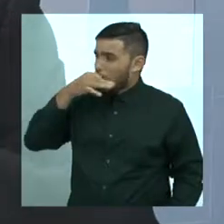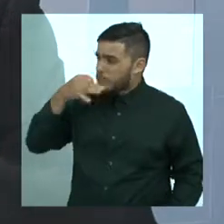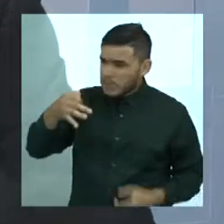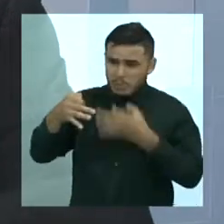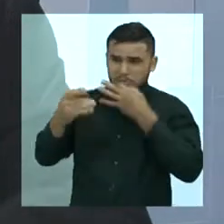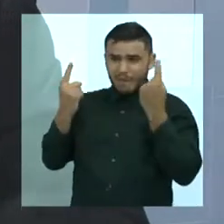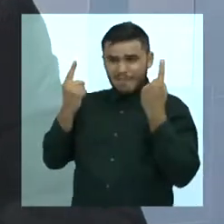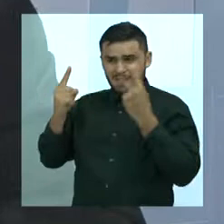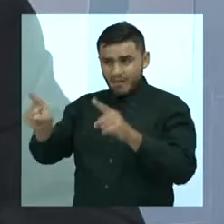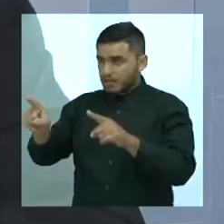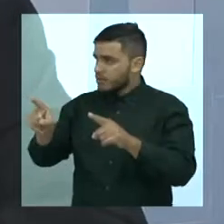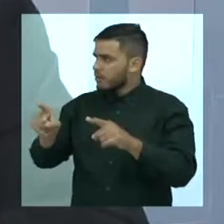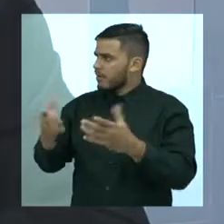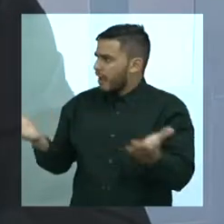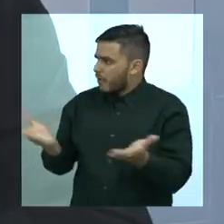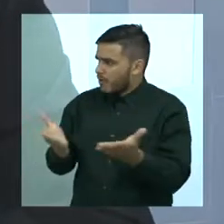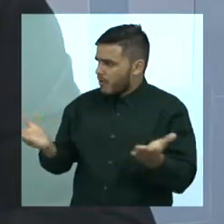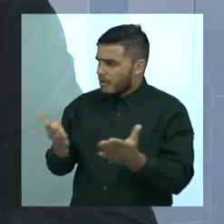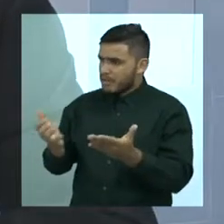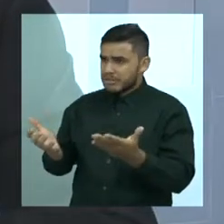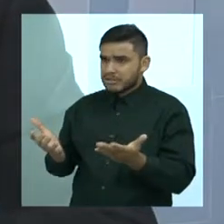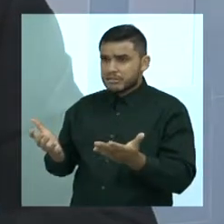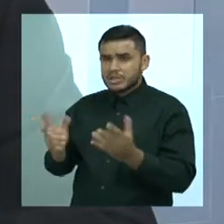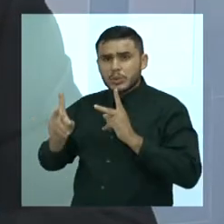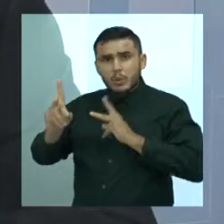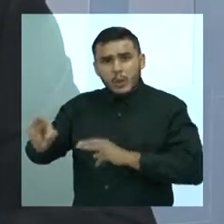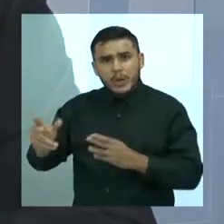voltasse atrás. Isso eu acho que é